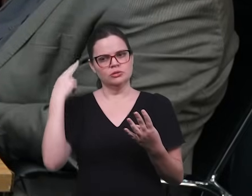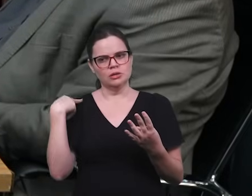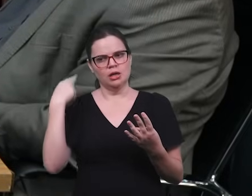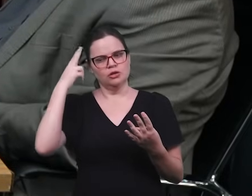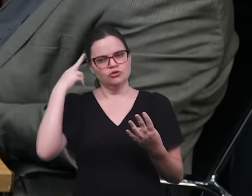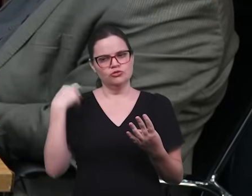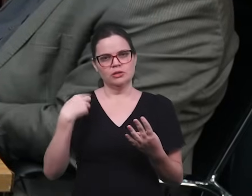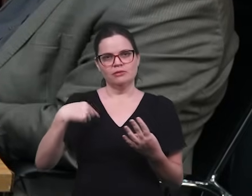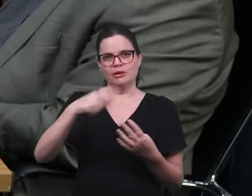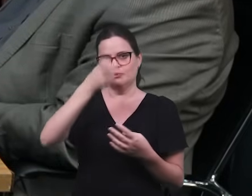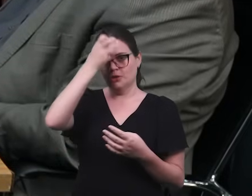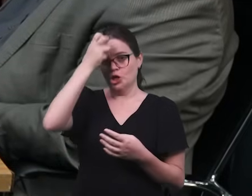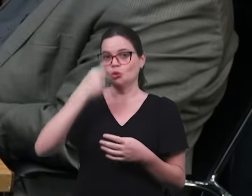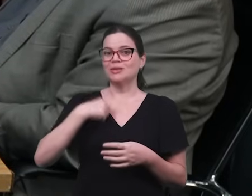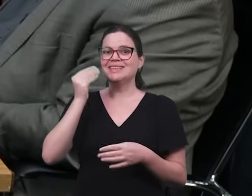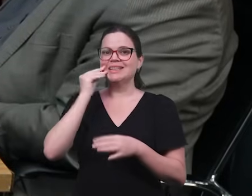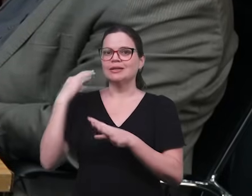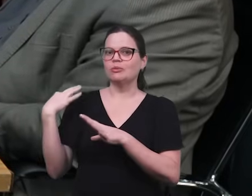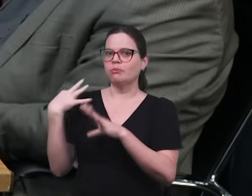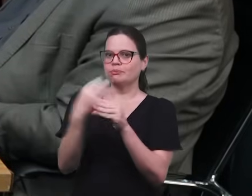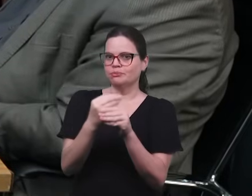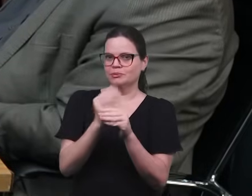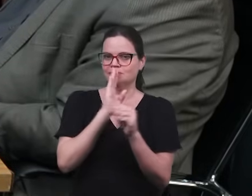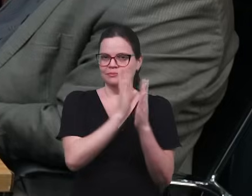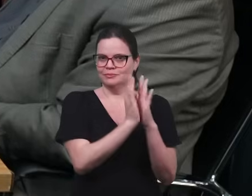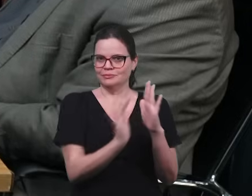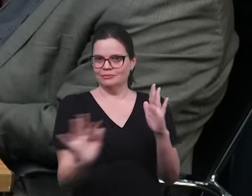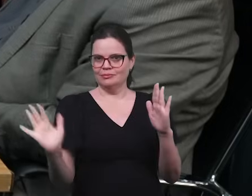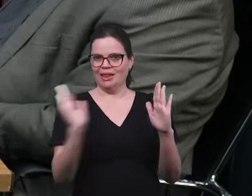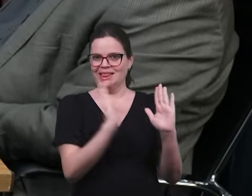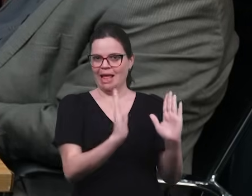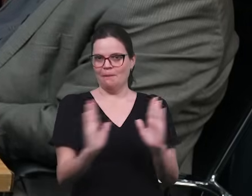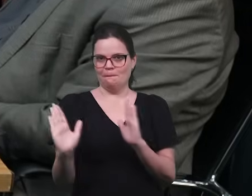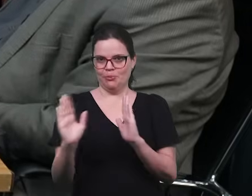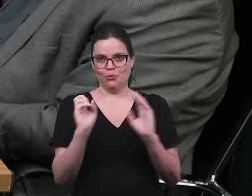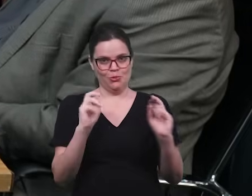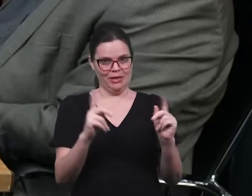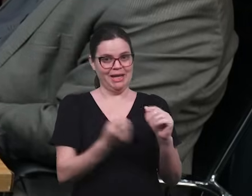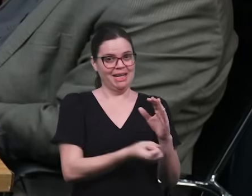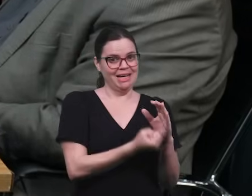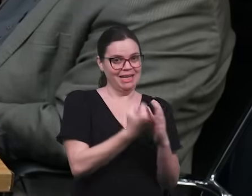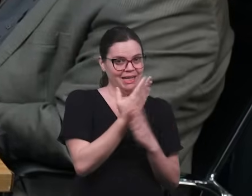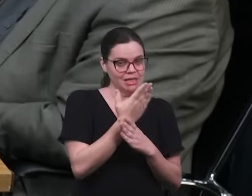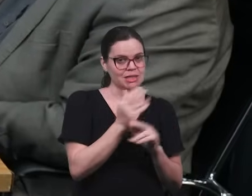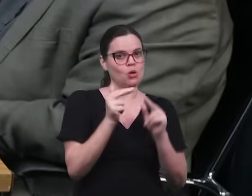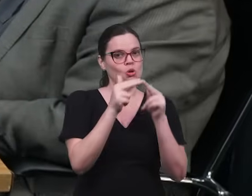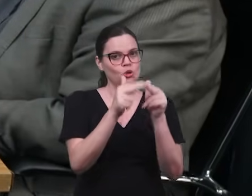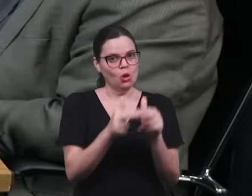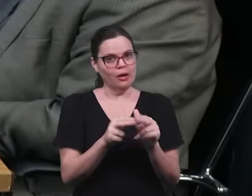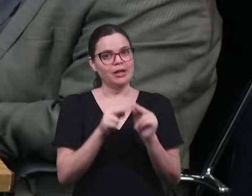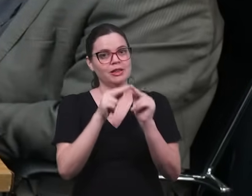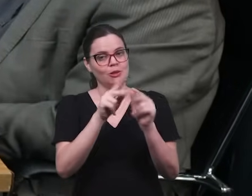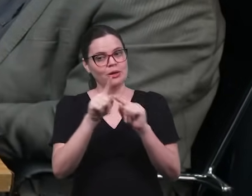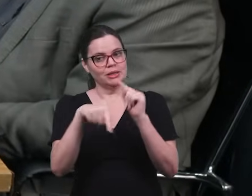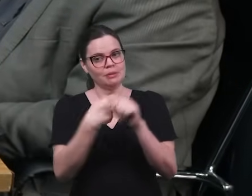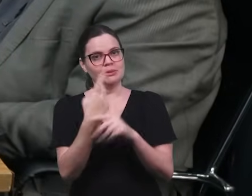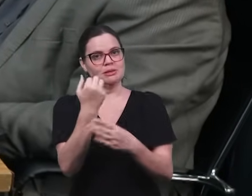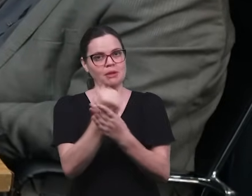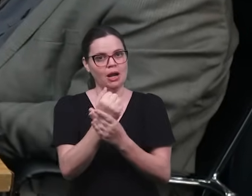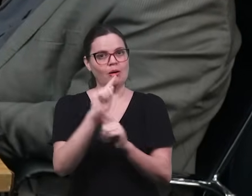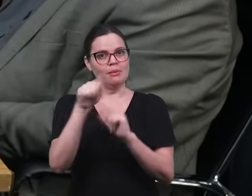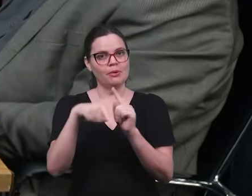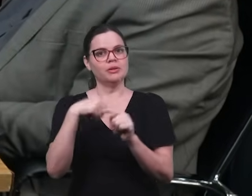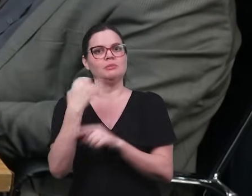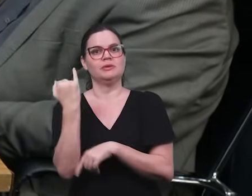vai para o Egito. Eu estou fazendo a gente chama de timeline, né? Isso. A linha do tempo, para que você entenda onde estão os juízes nessa linha do